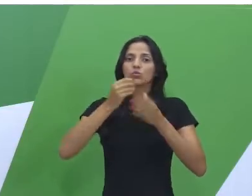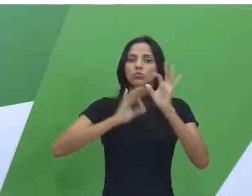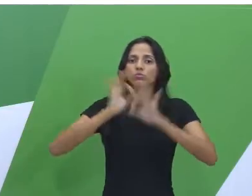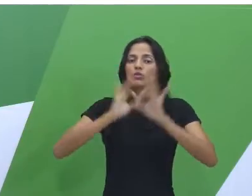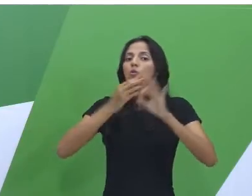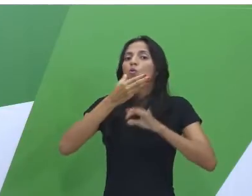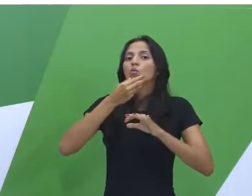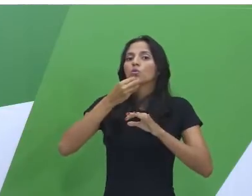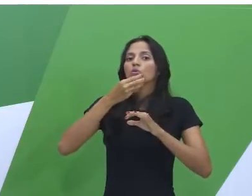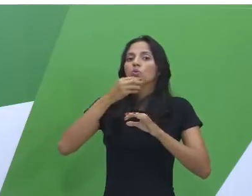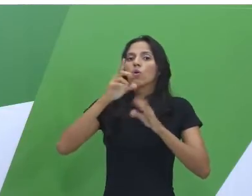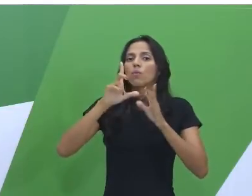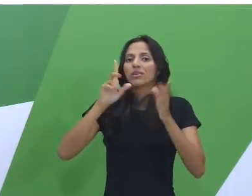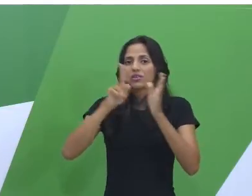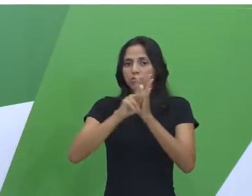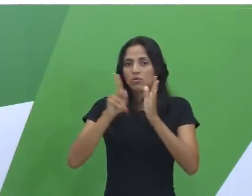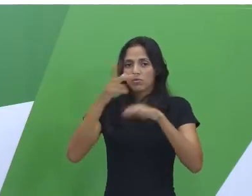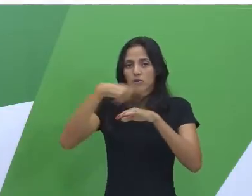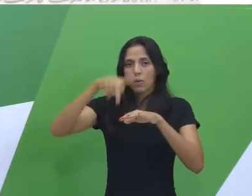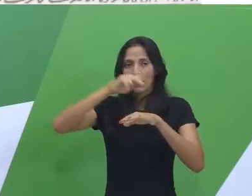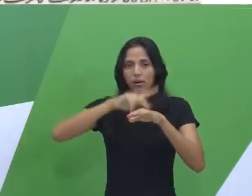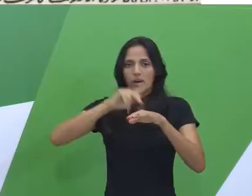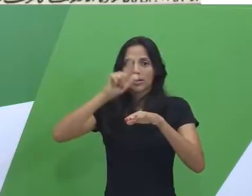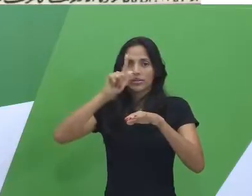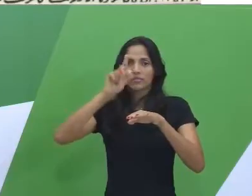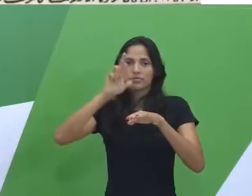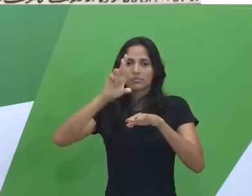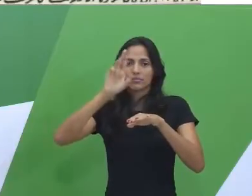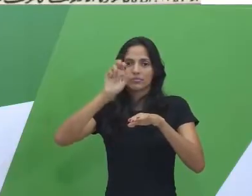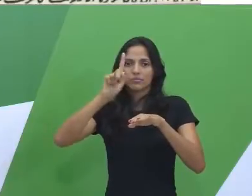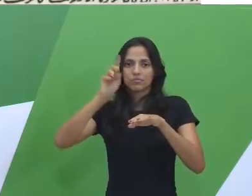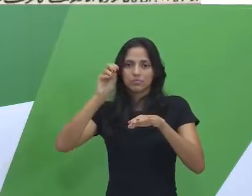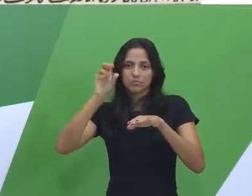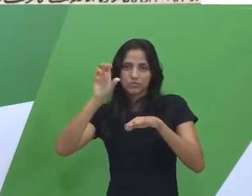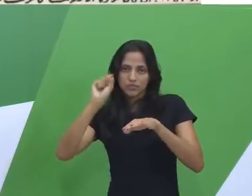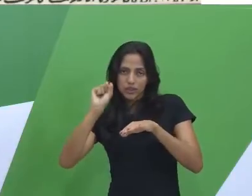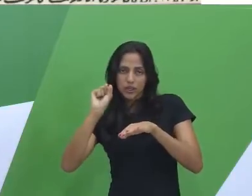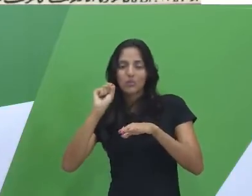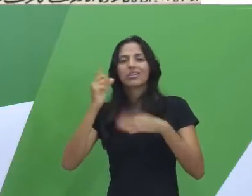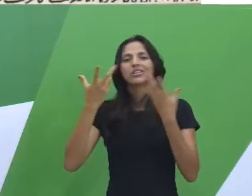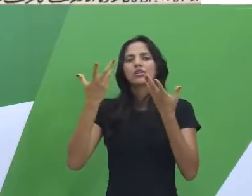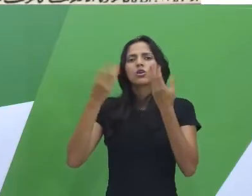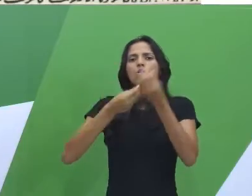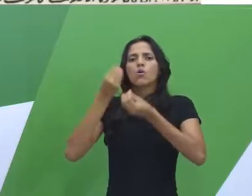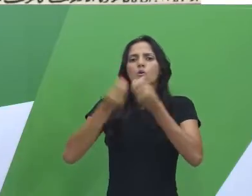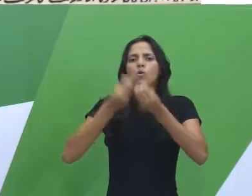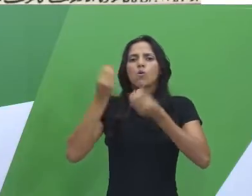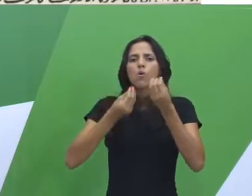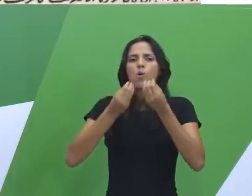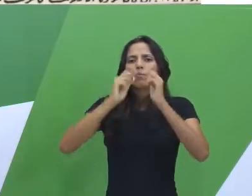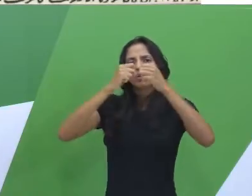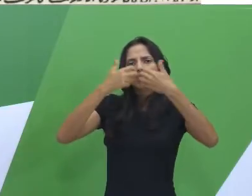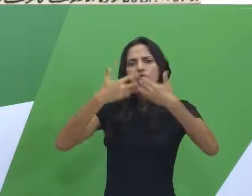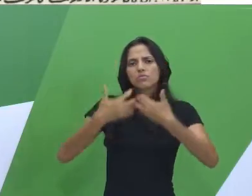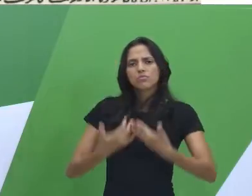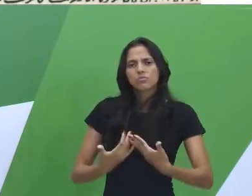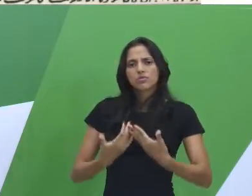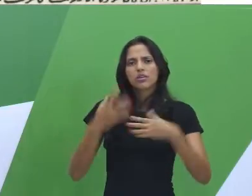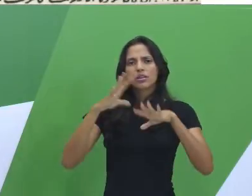que começaram, então, a escrever os elementos chaves da trigonometria.